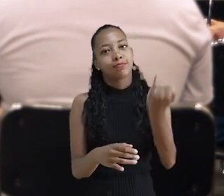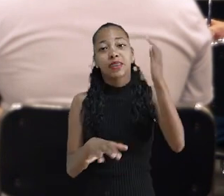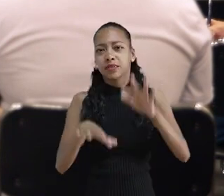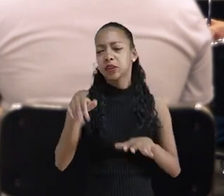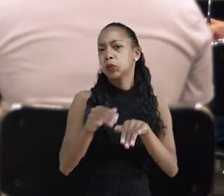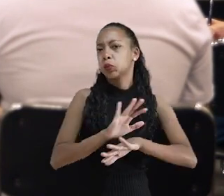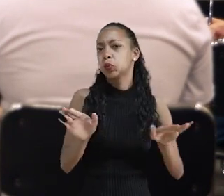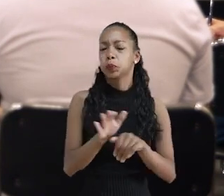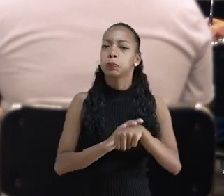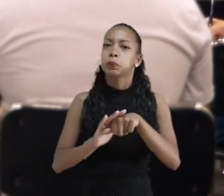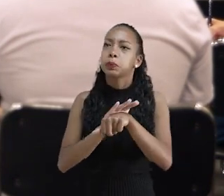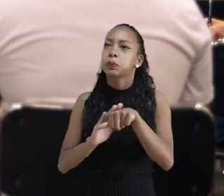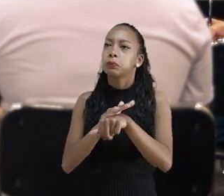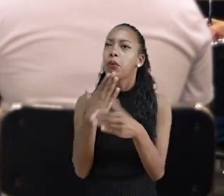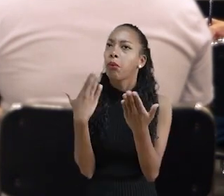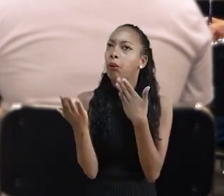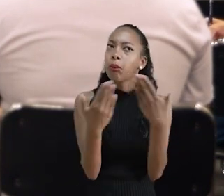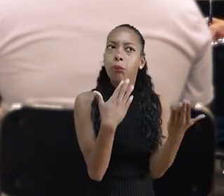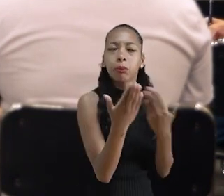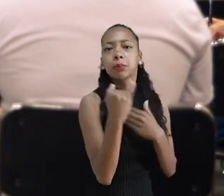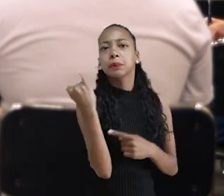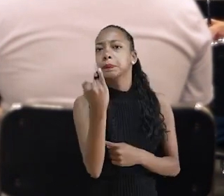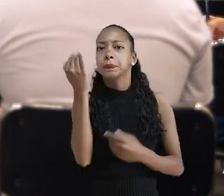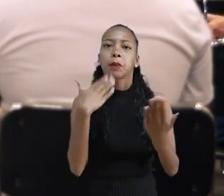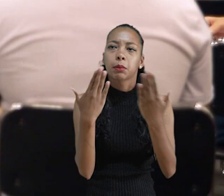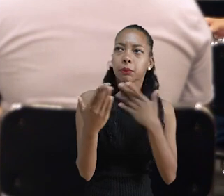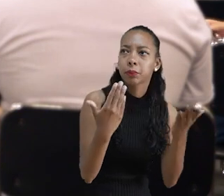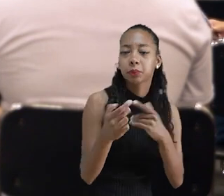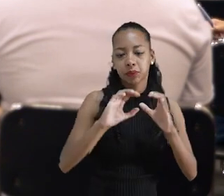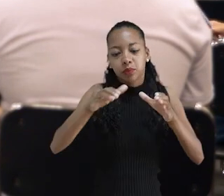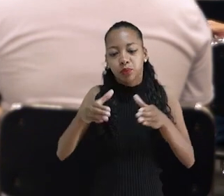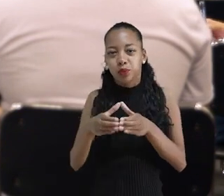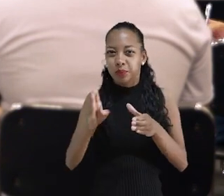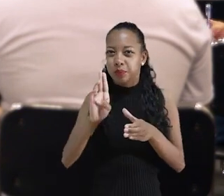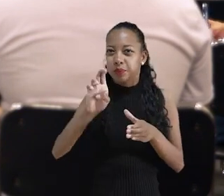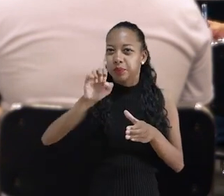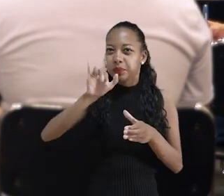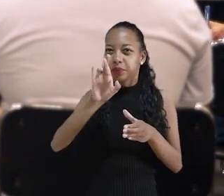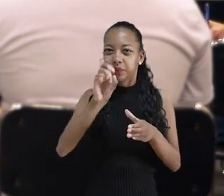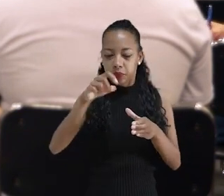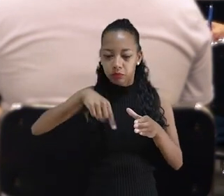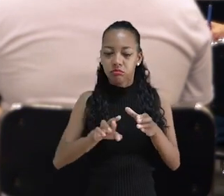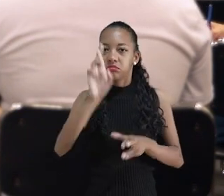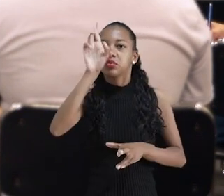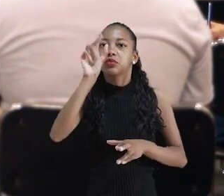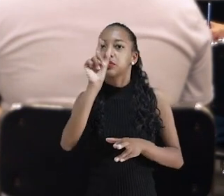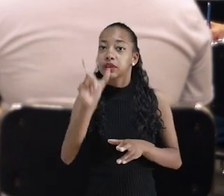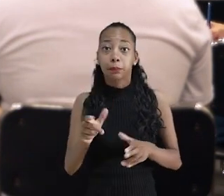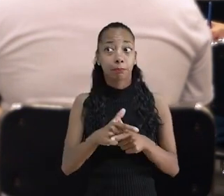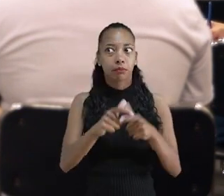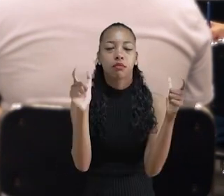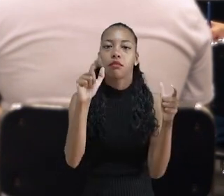Eh o coletivo é composto em sua grande maioria por professores né Eu sou pedagoga eh Daniel